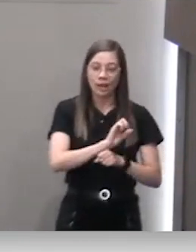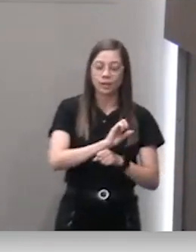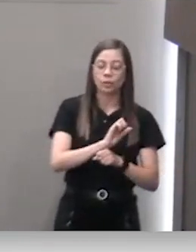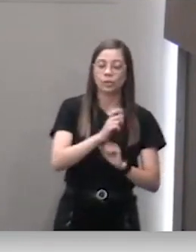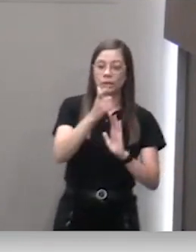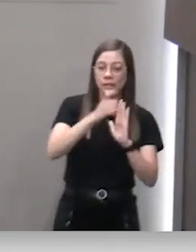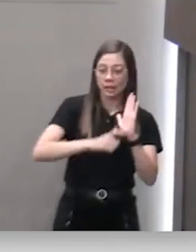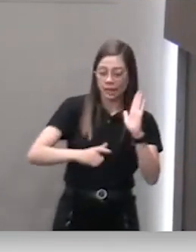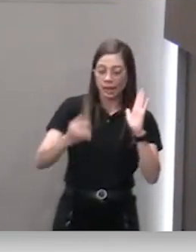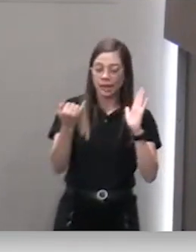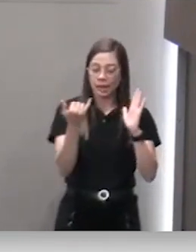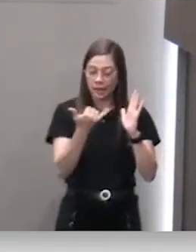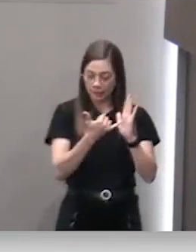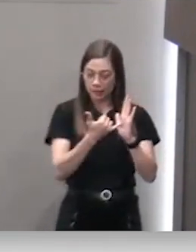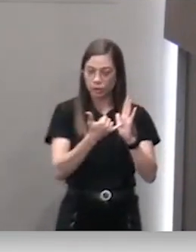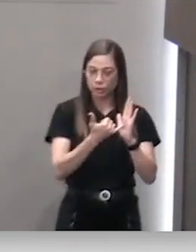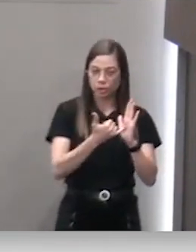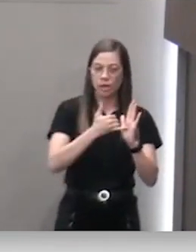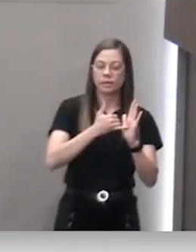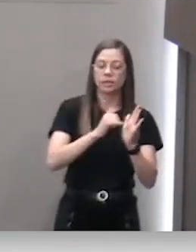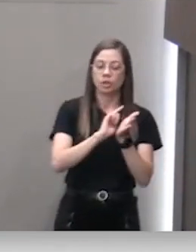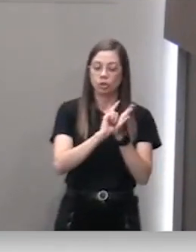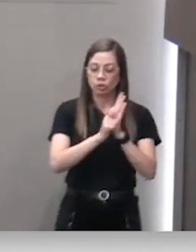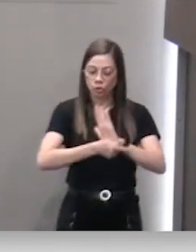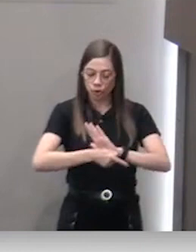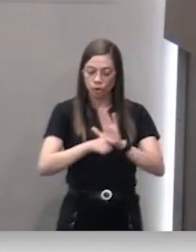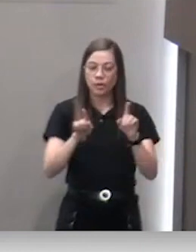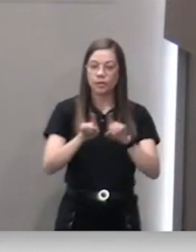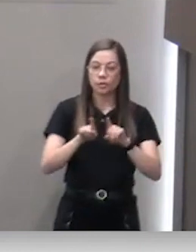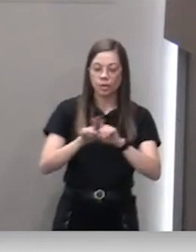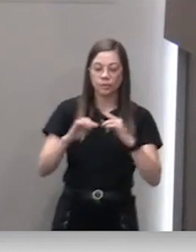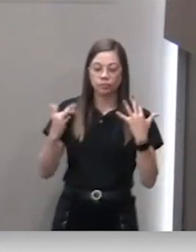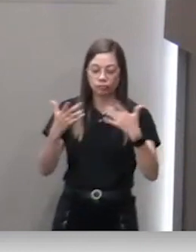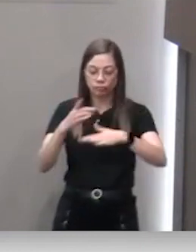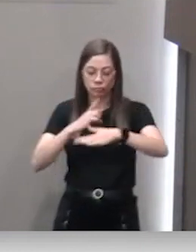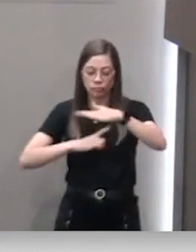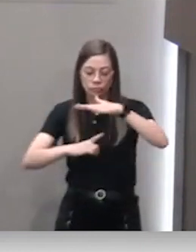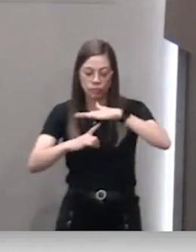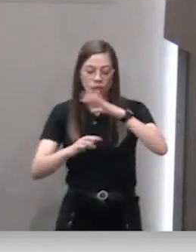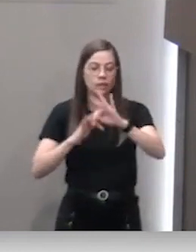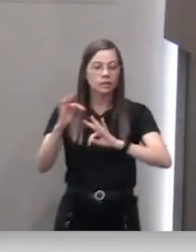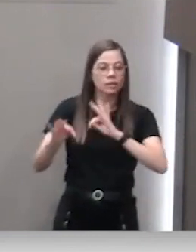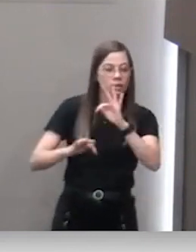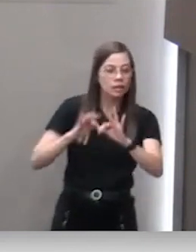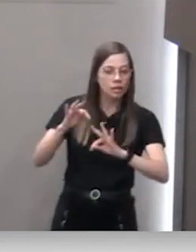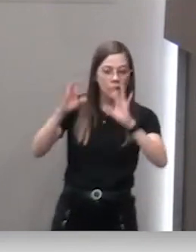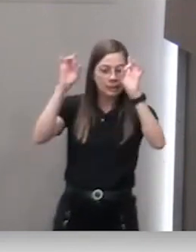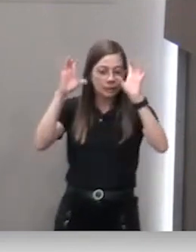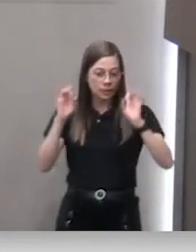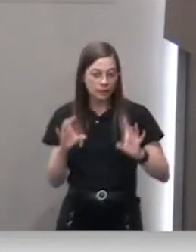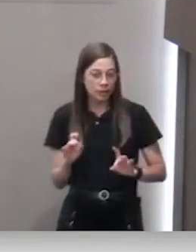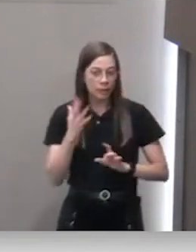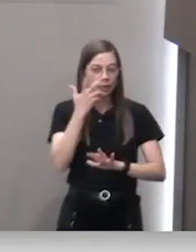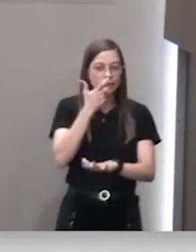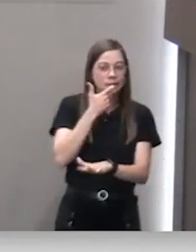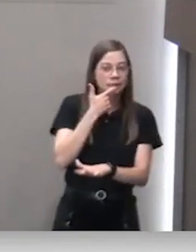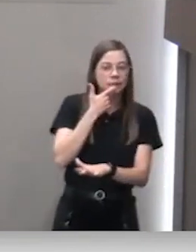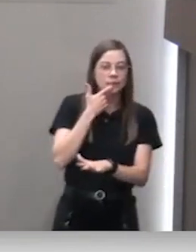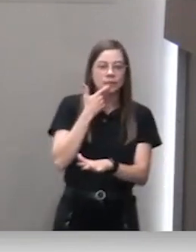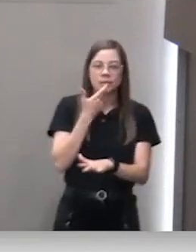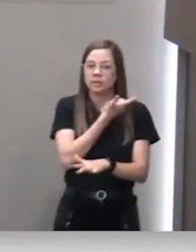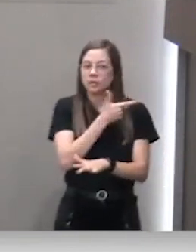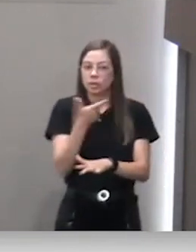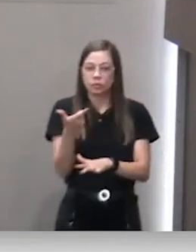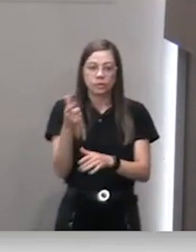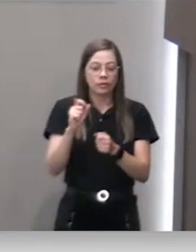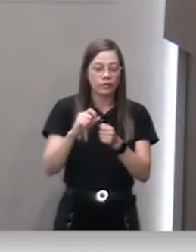falta de consentimento e coerção dos pacientes, tratamento oferecido especialmente à criança não se baseia em pesquisa